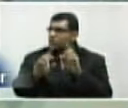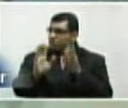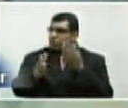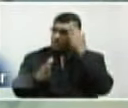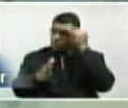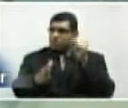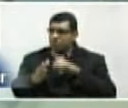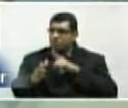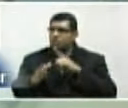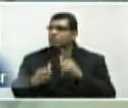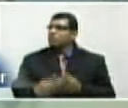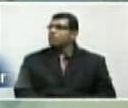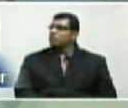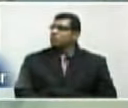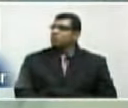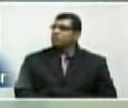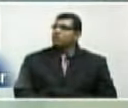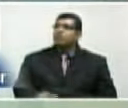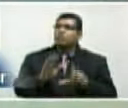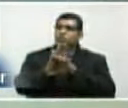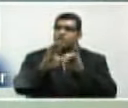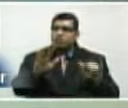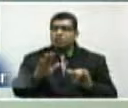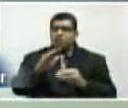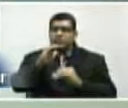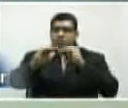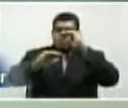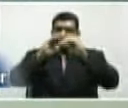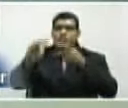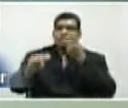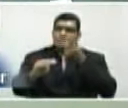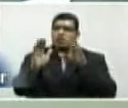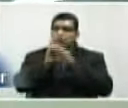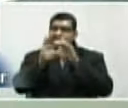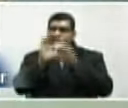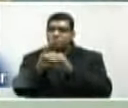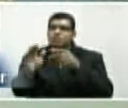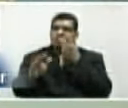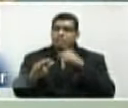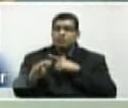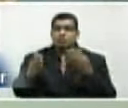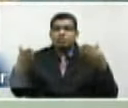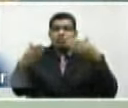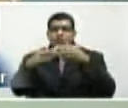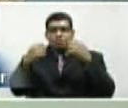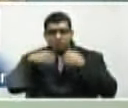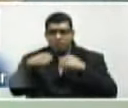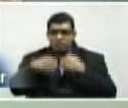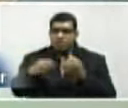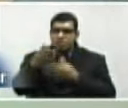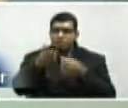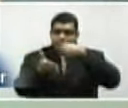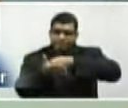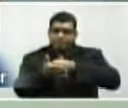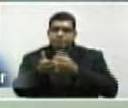sei que foi nenhum centavo. Quando a lei e a Constituição dizem que preferencialmente em